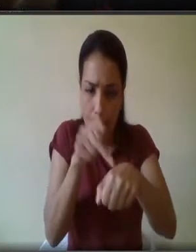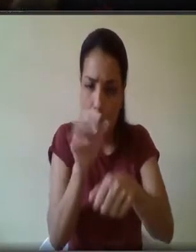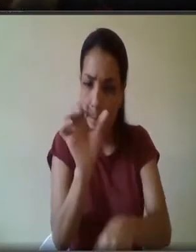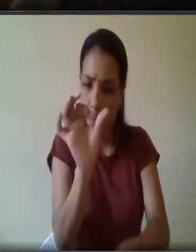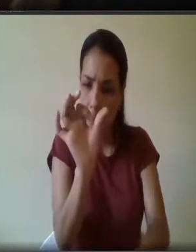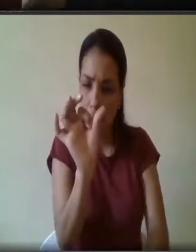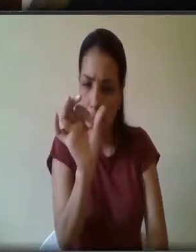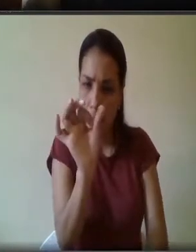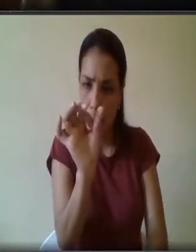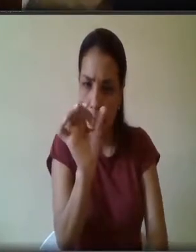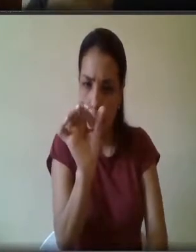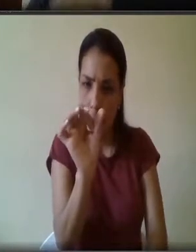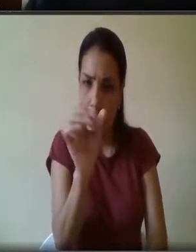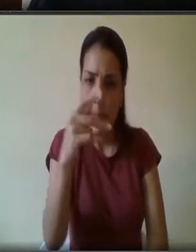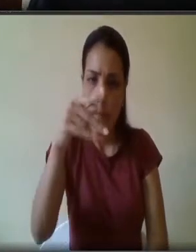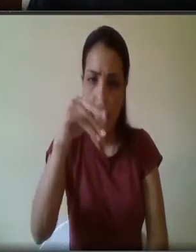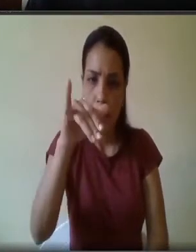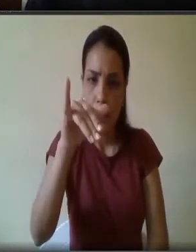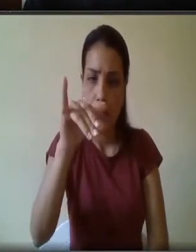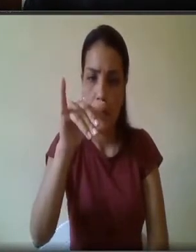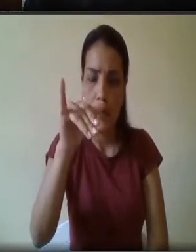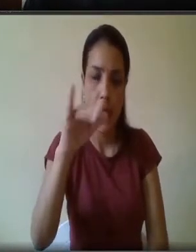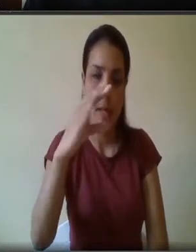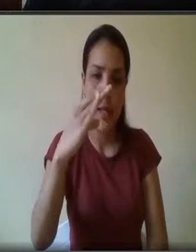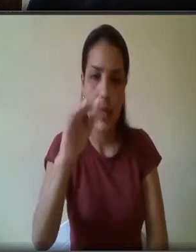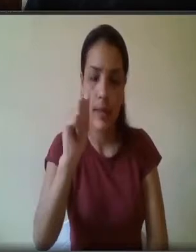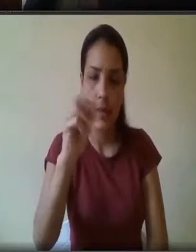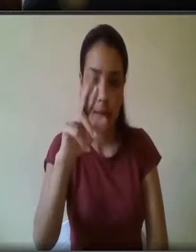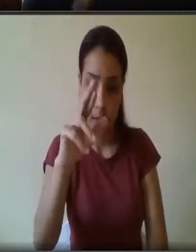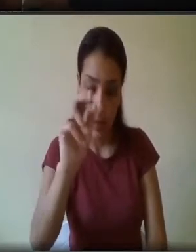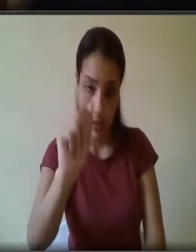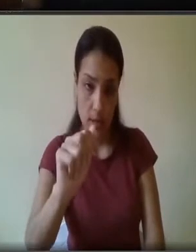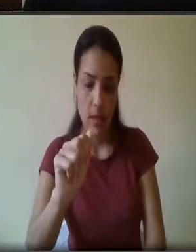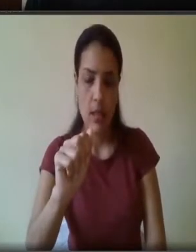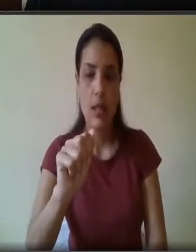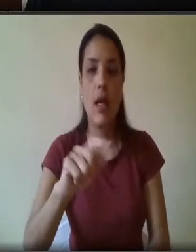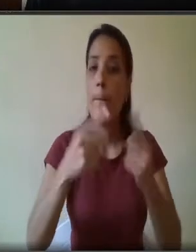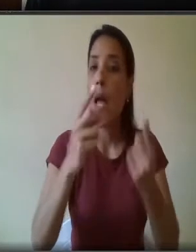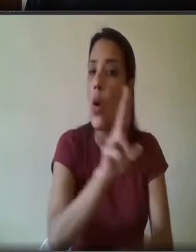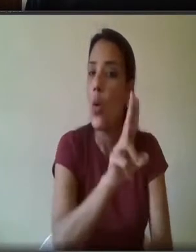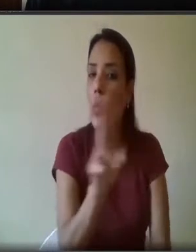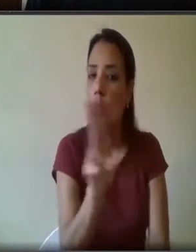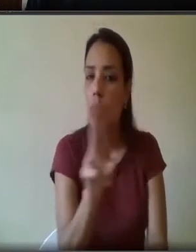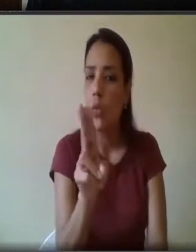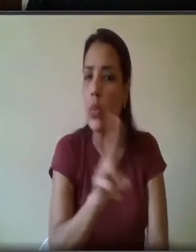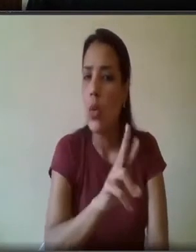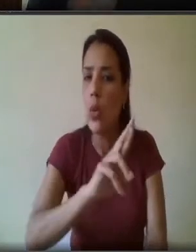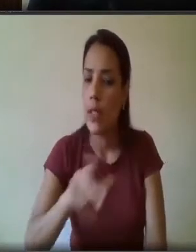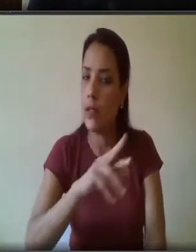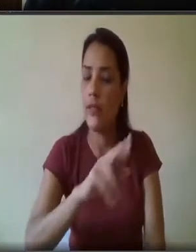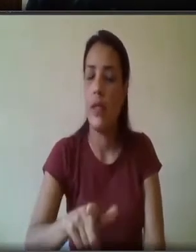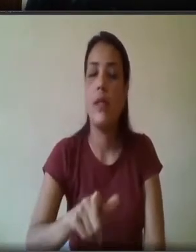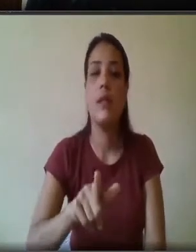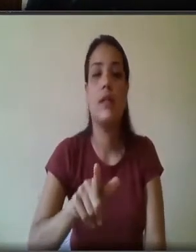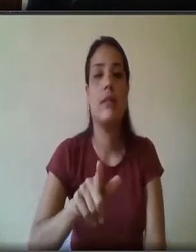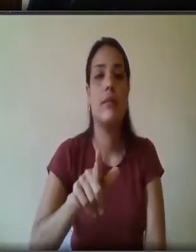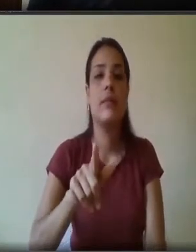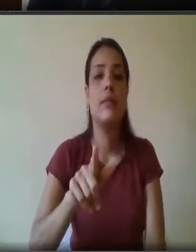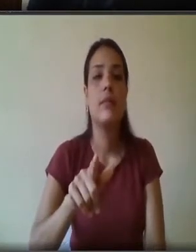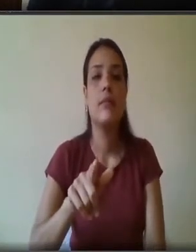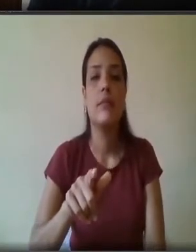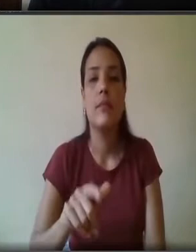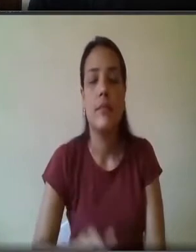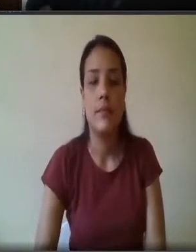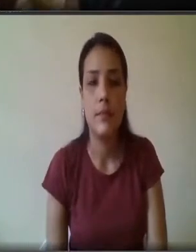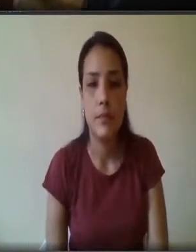O nome científico da pissarra é laterita. É laterização do solo, que é uma forma de intemperismo